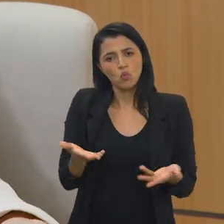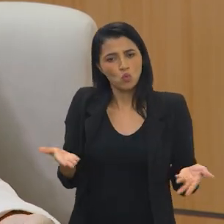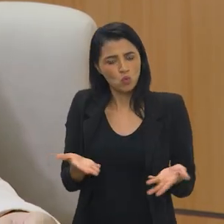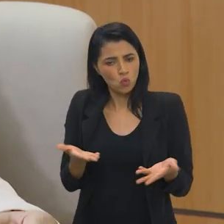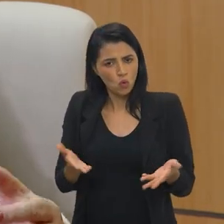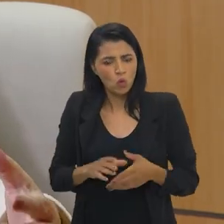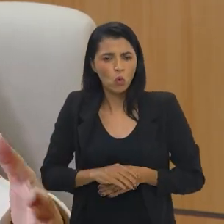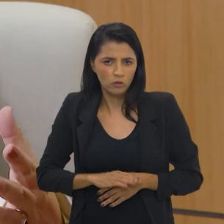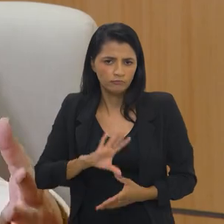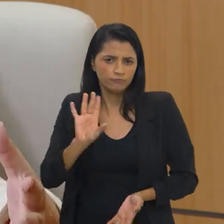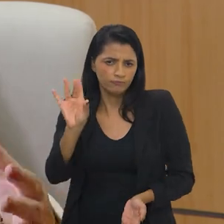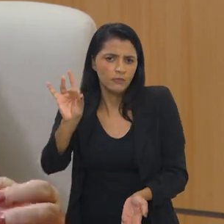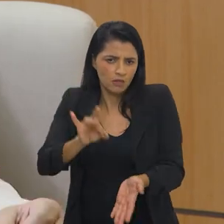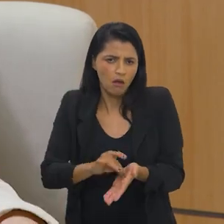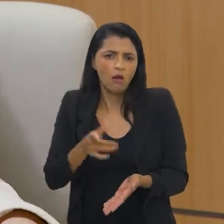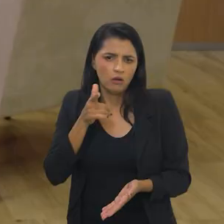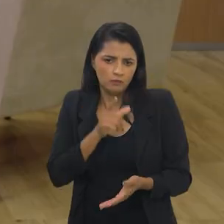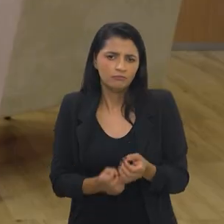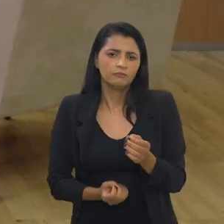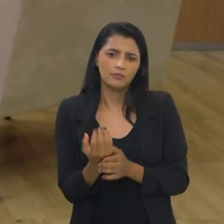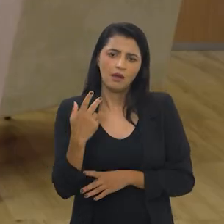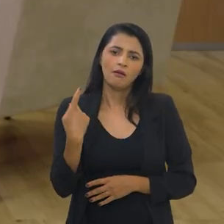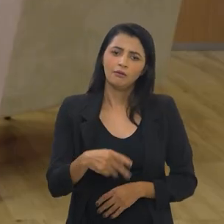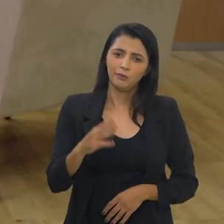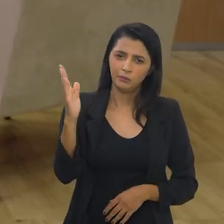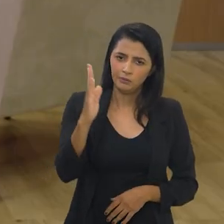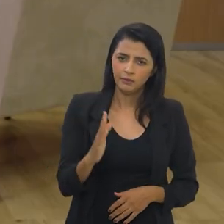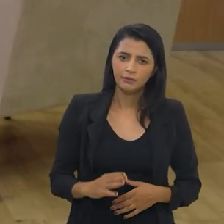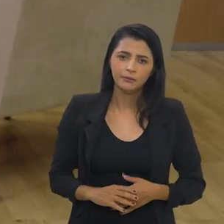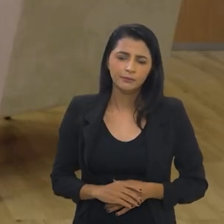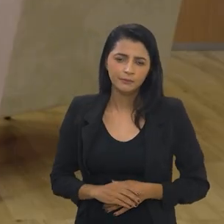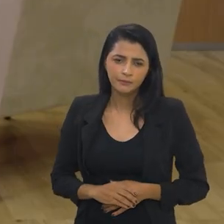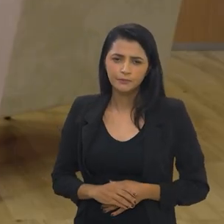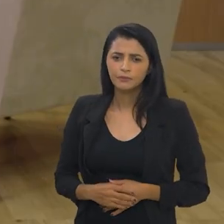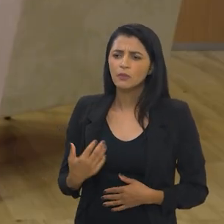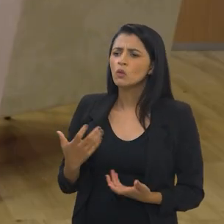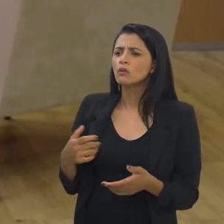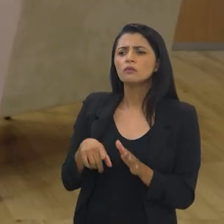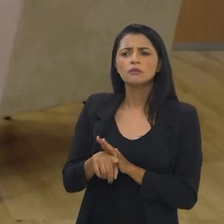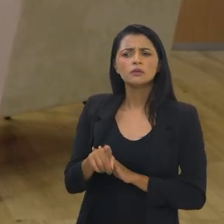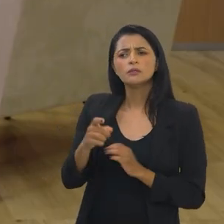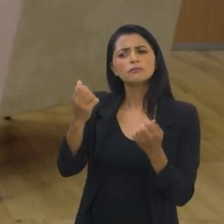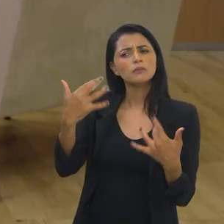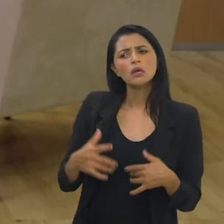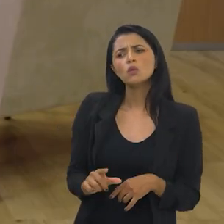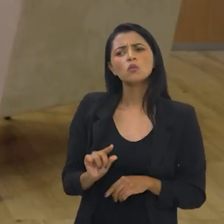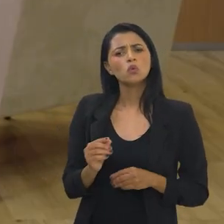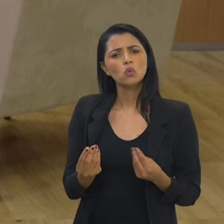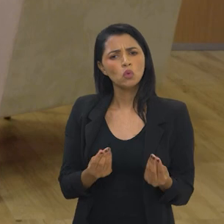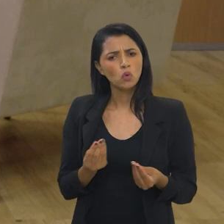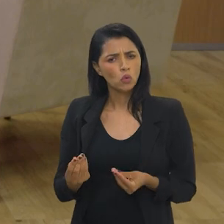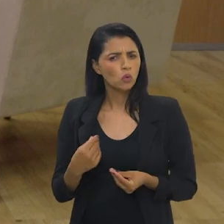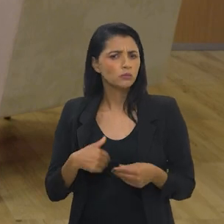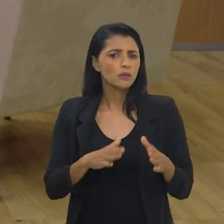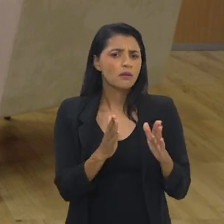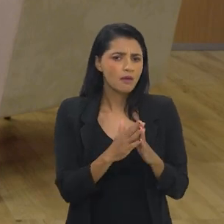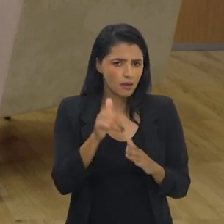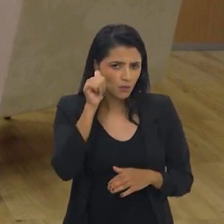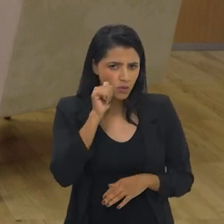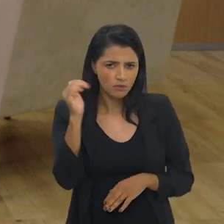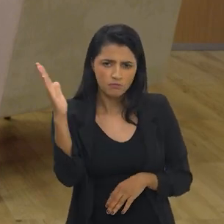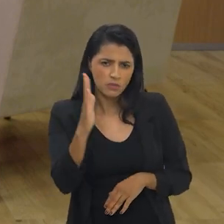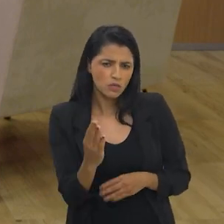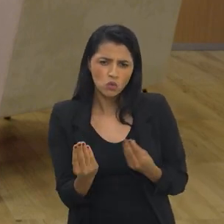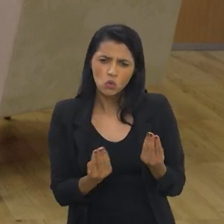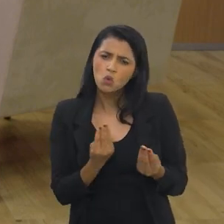né efetivamente para implementar no país Eu queria que a senhora falasse um pouquinho para gente da